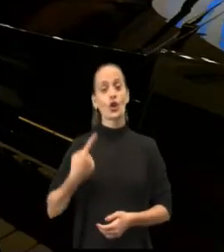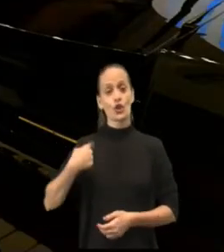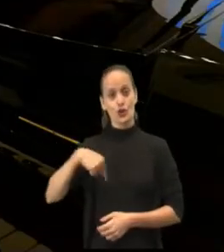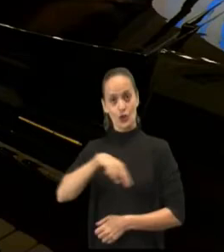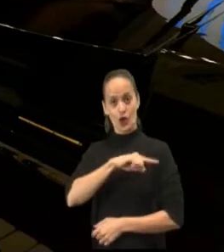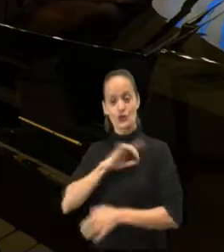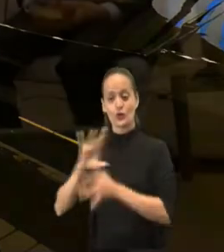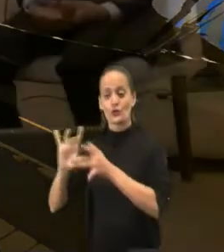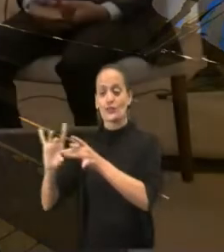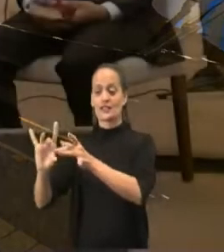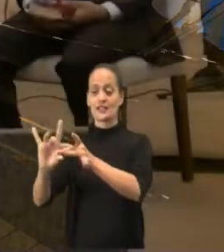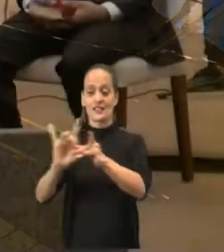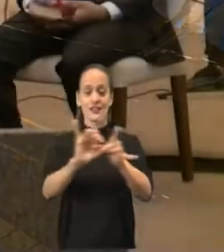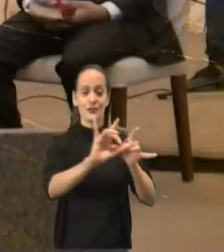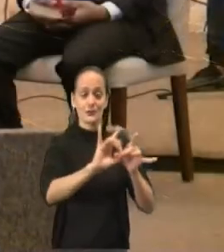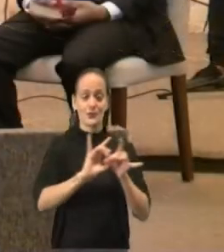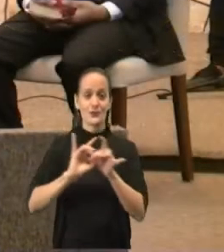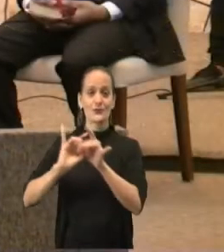Estamos